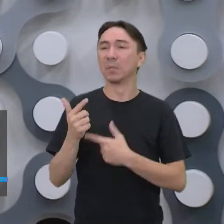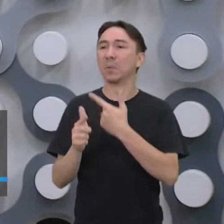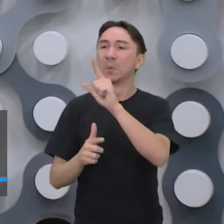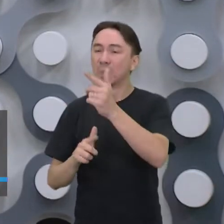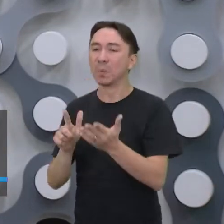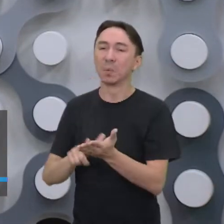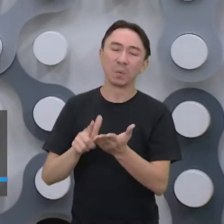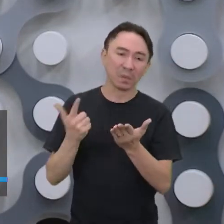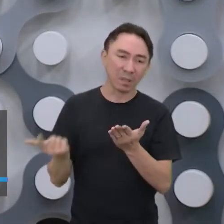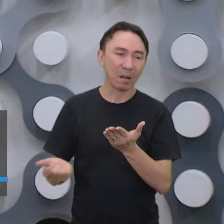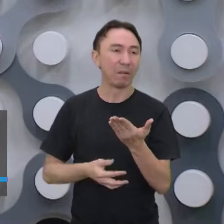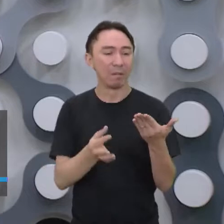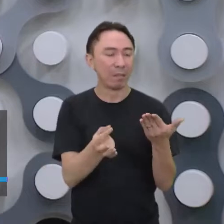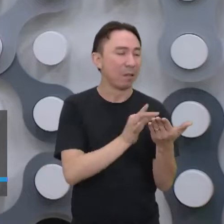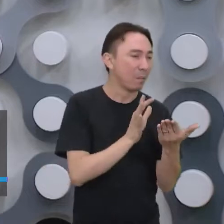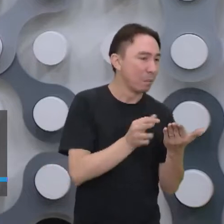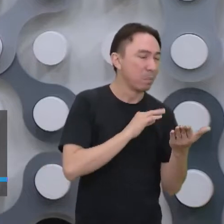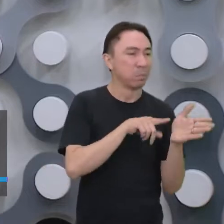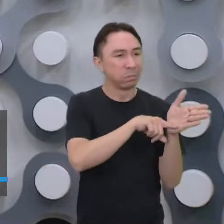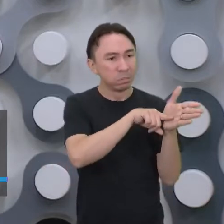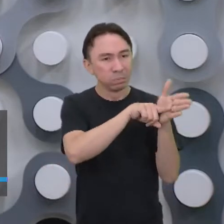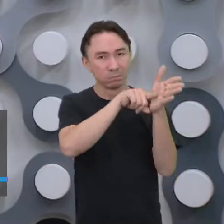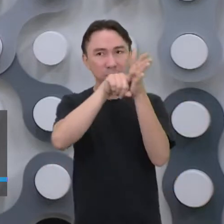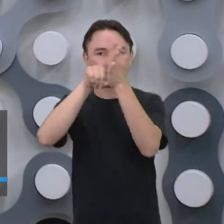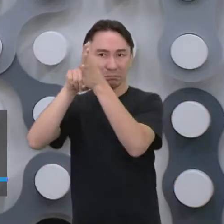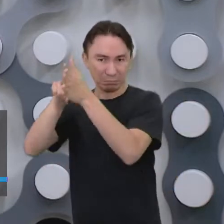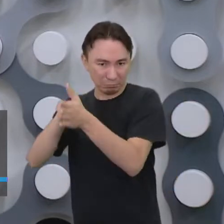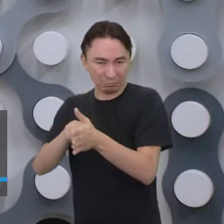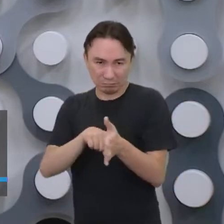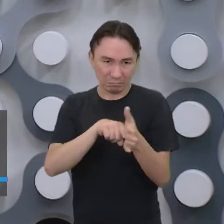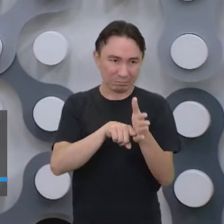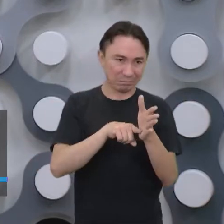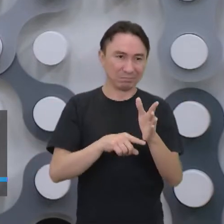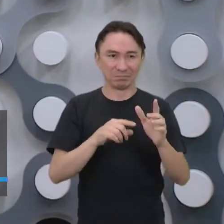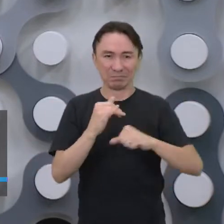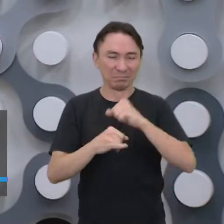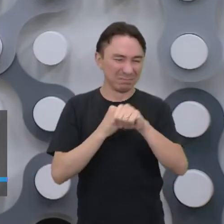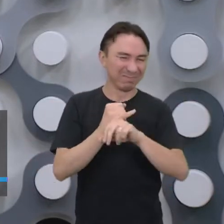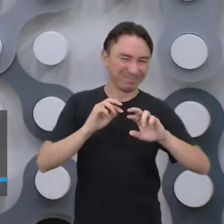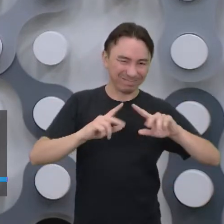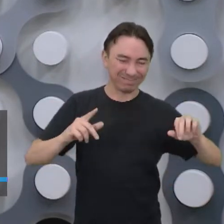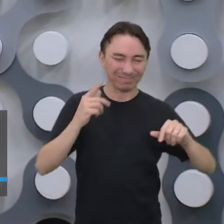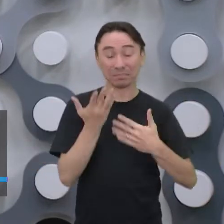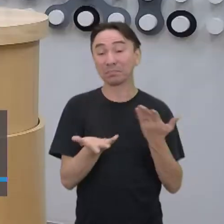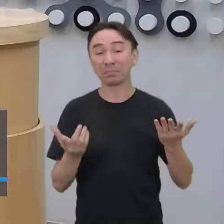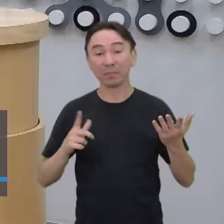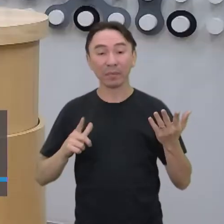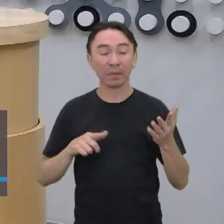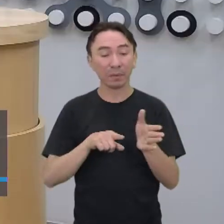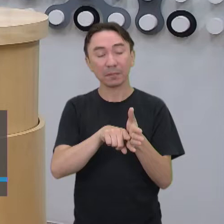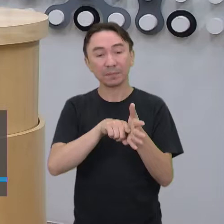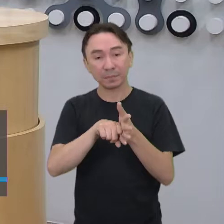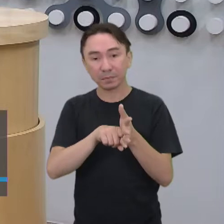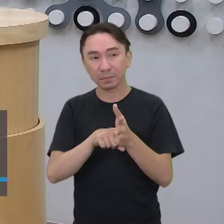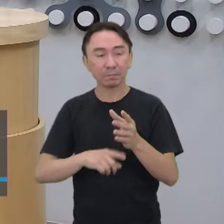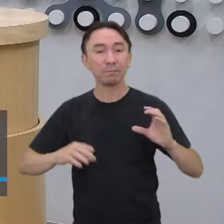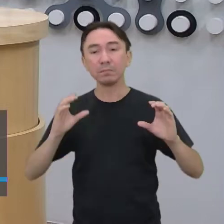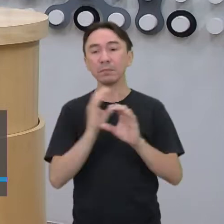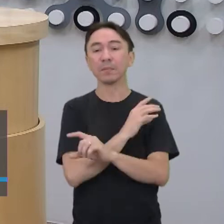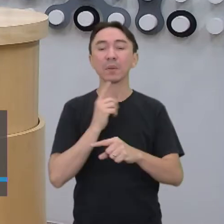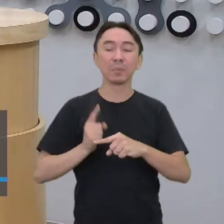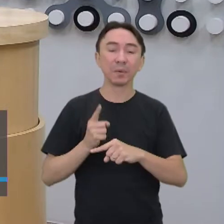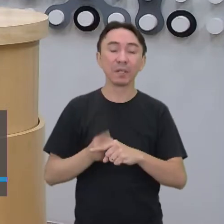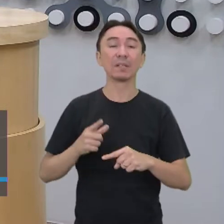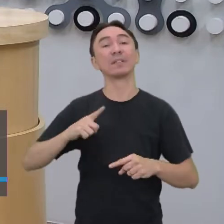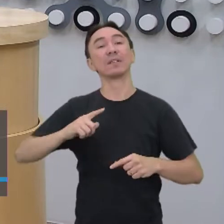jornais, em revistas e fazendo essa investigação bem completa, principalmente de modalidades esportivas que